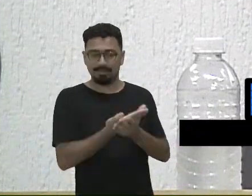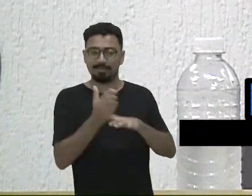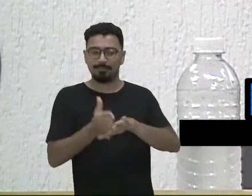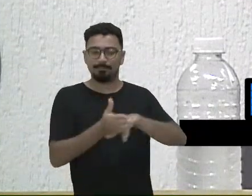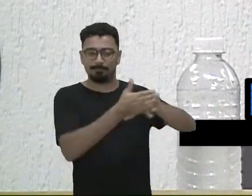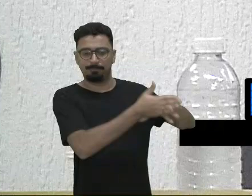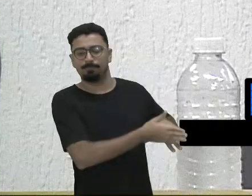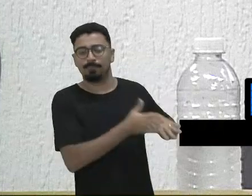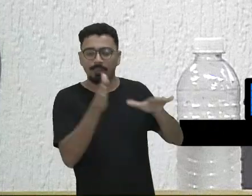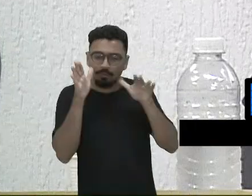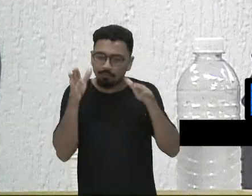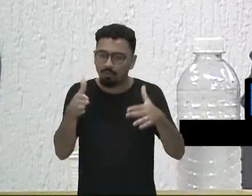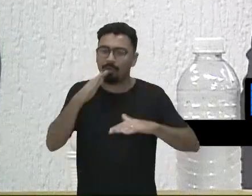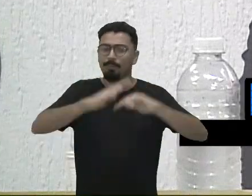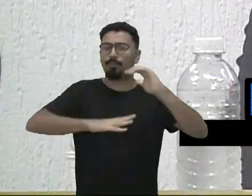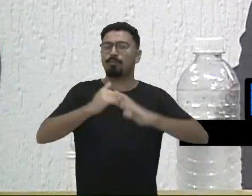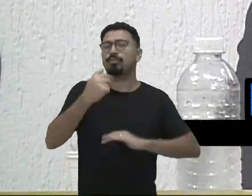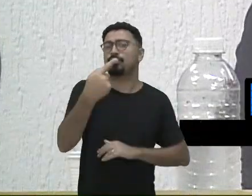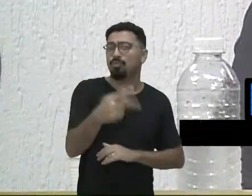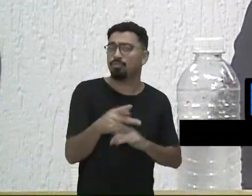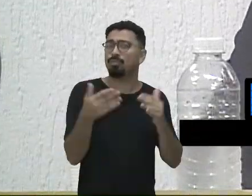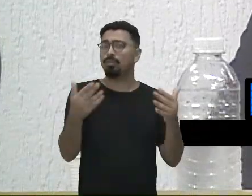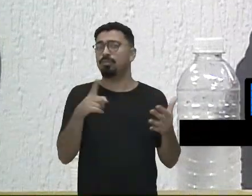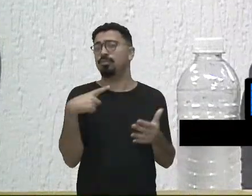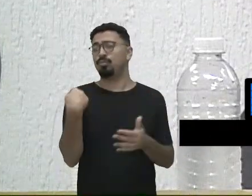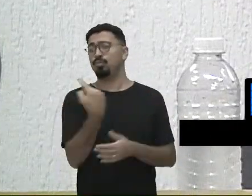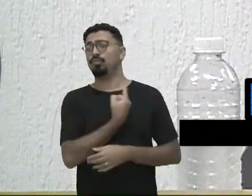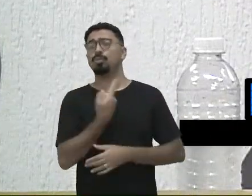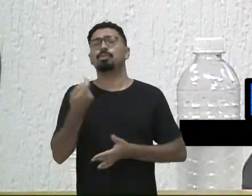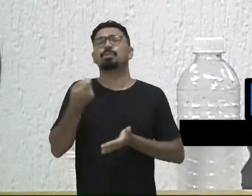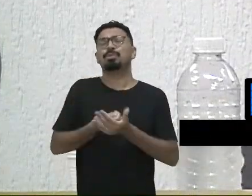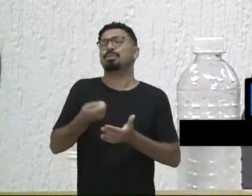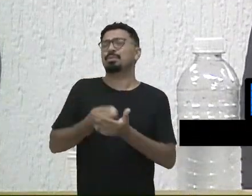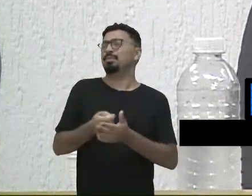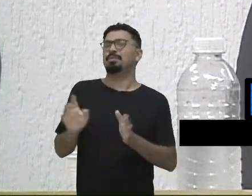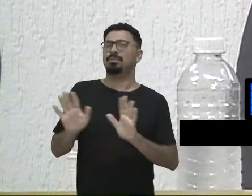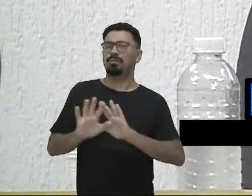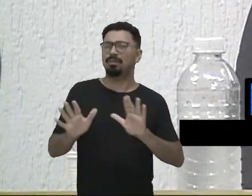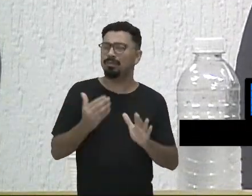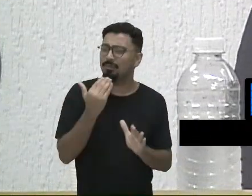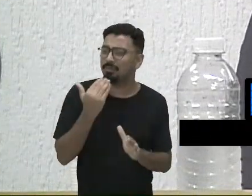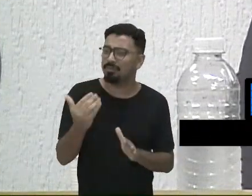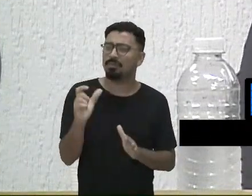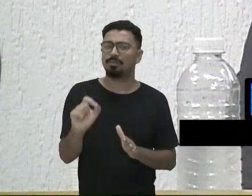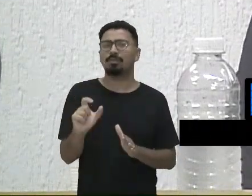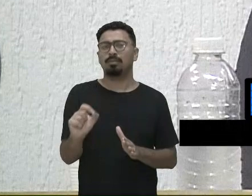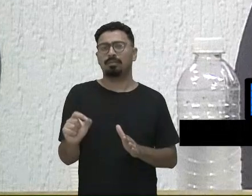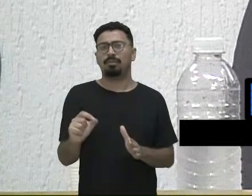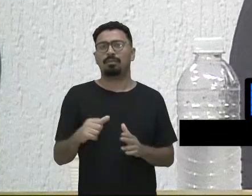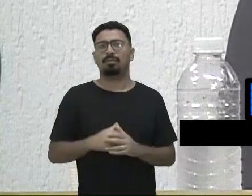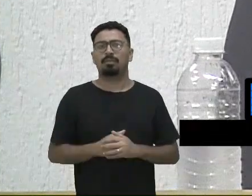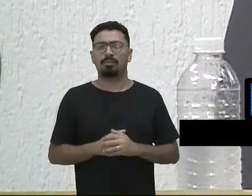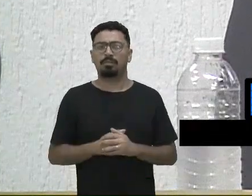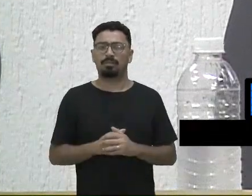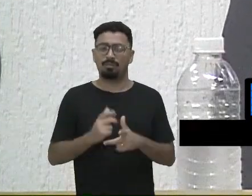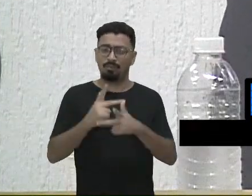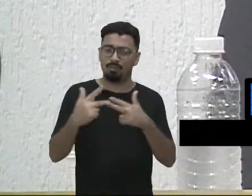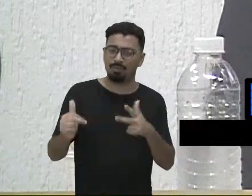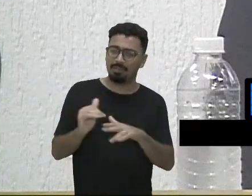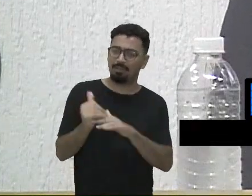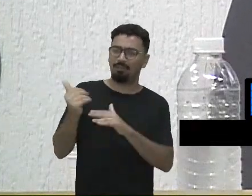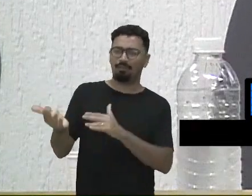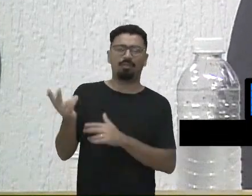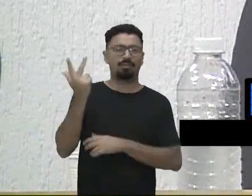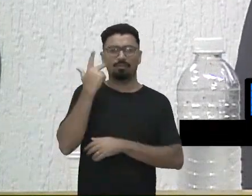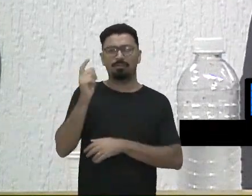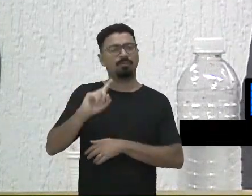você está exercendo. Pois nós não estamos exigindo e pedindo algo fora do comum. Estamos